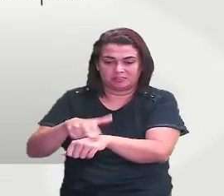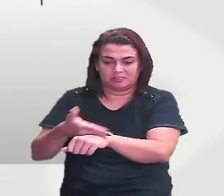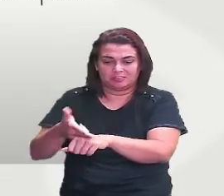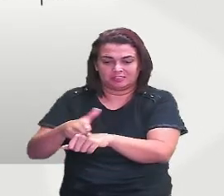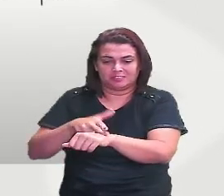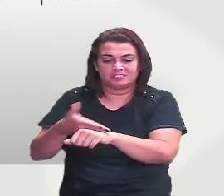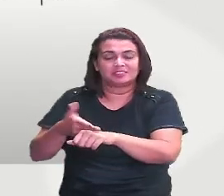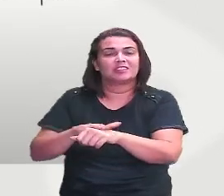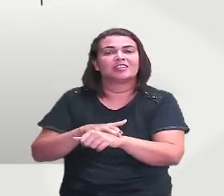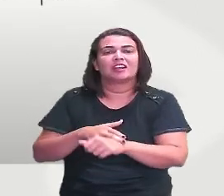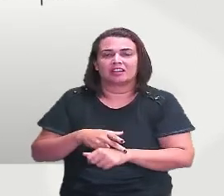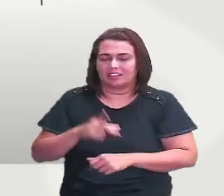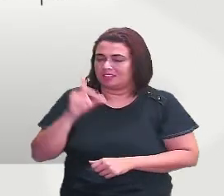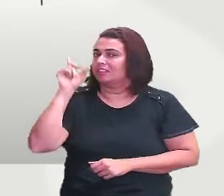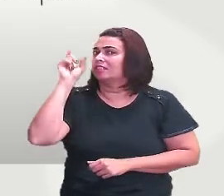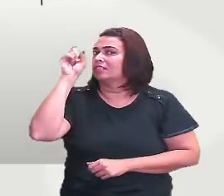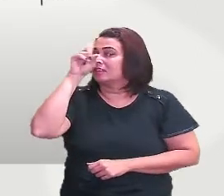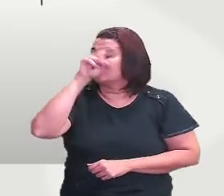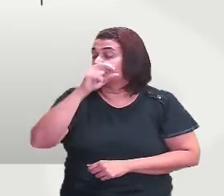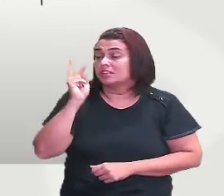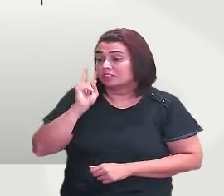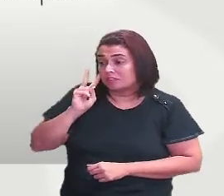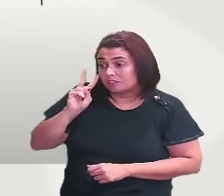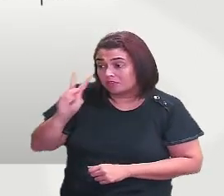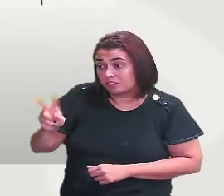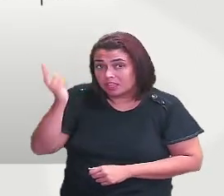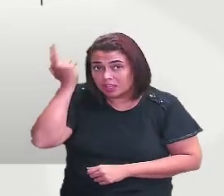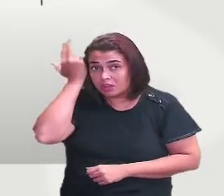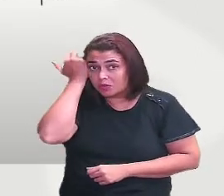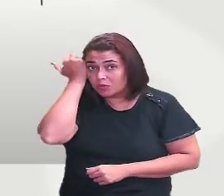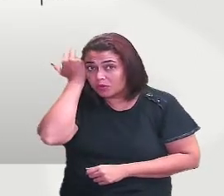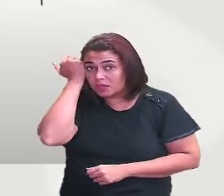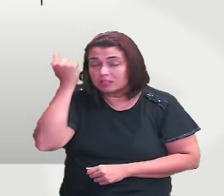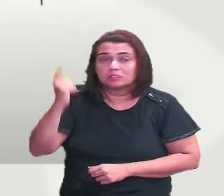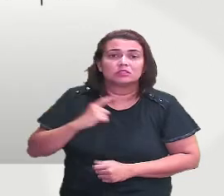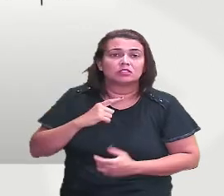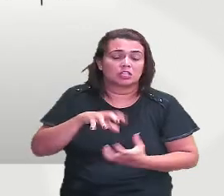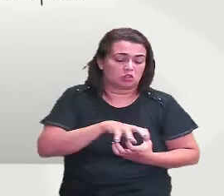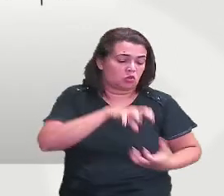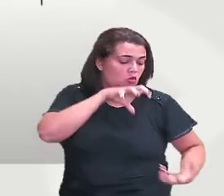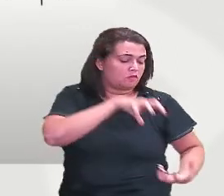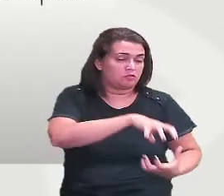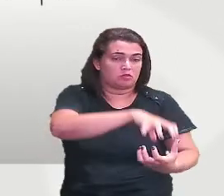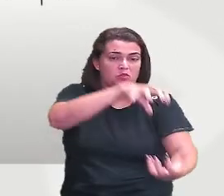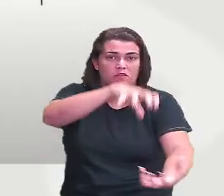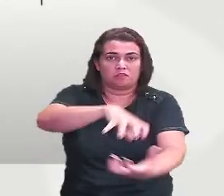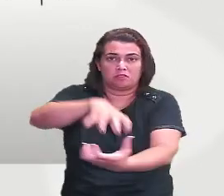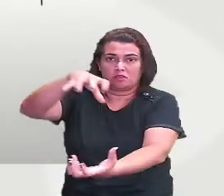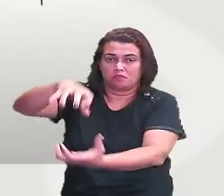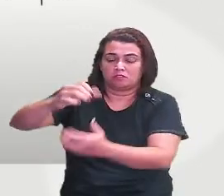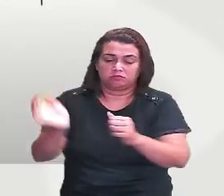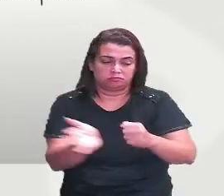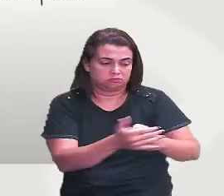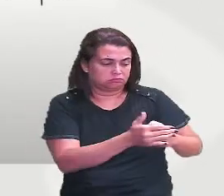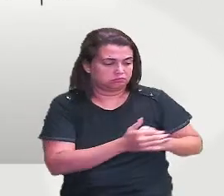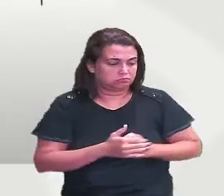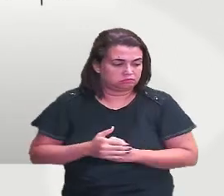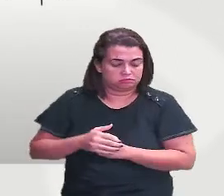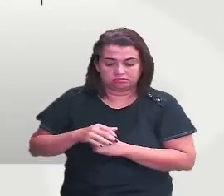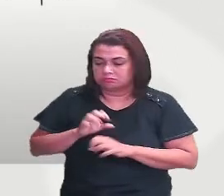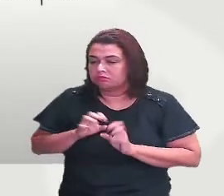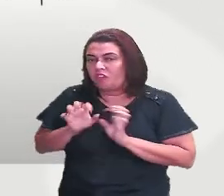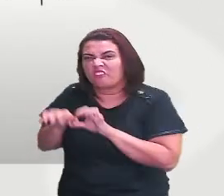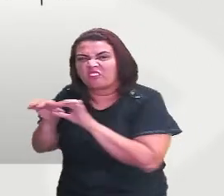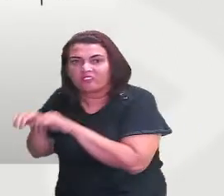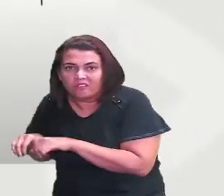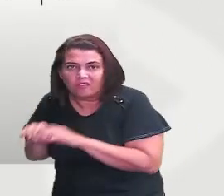Realmente é difícil encontrar o coelhinho. Tem muitos ovos para esconder em seu caminho. Ele corre para